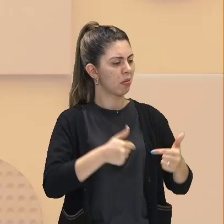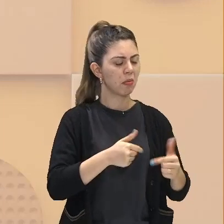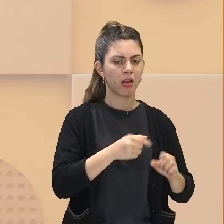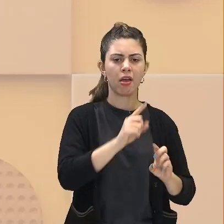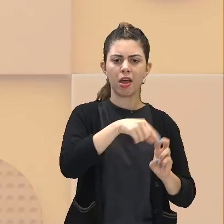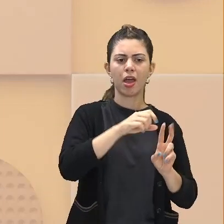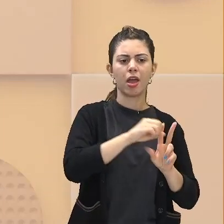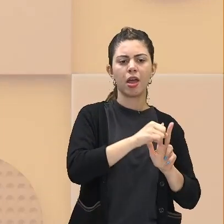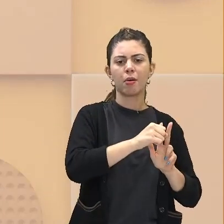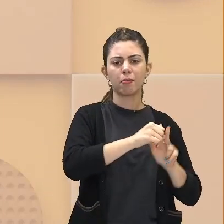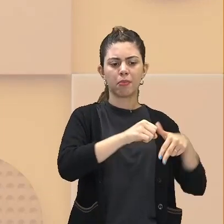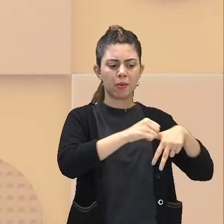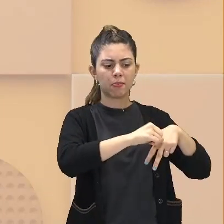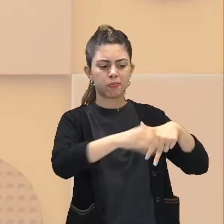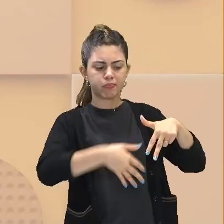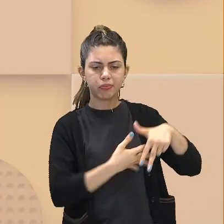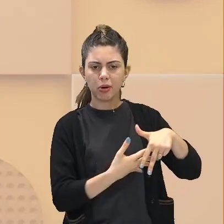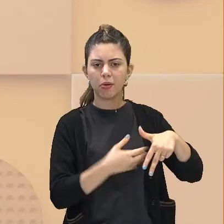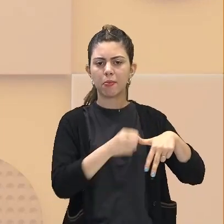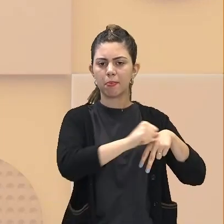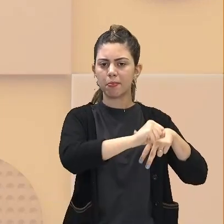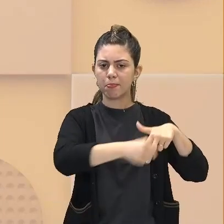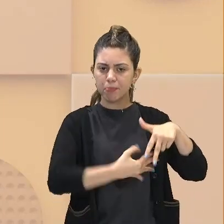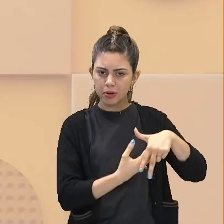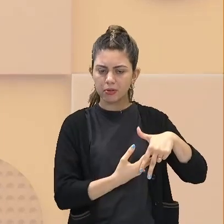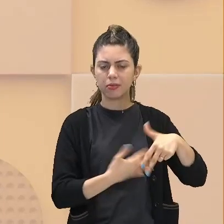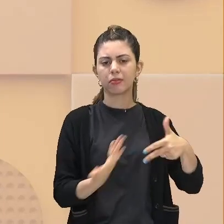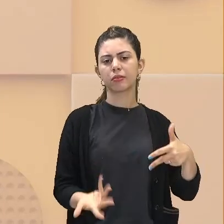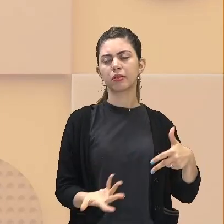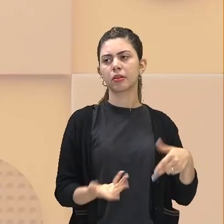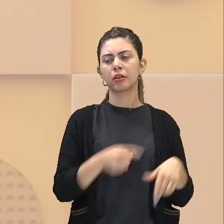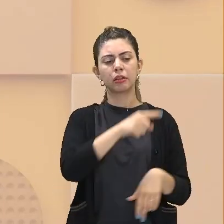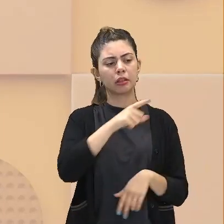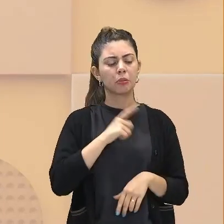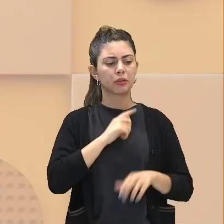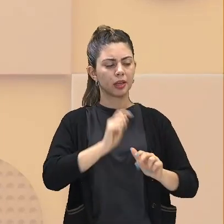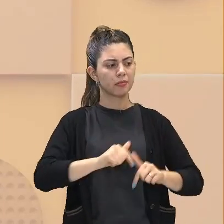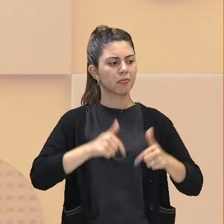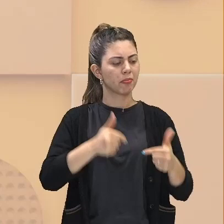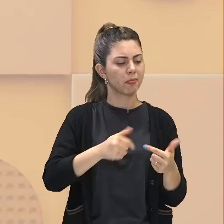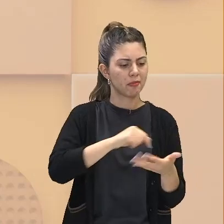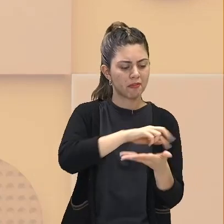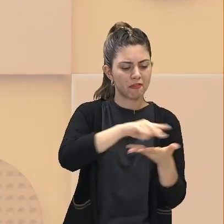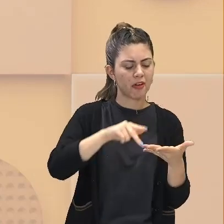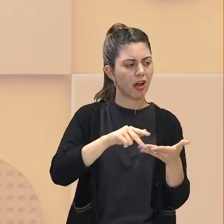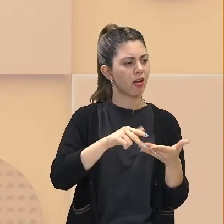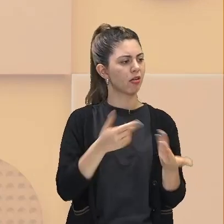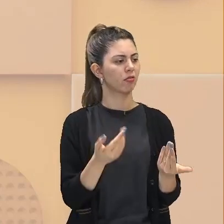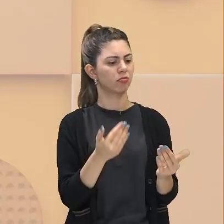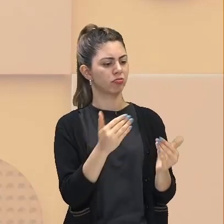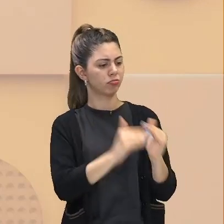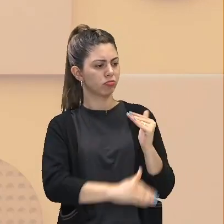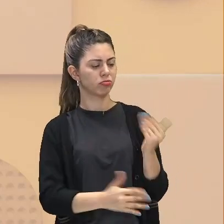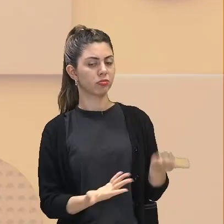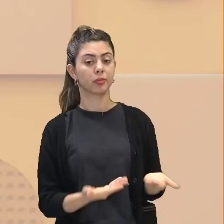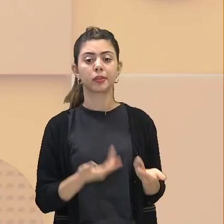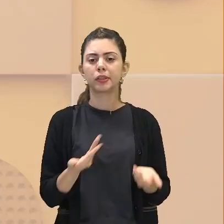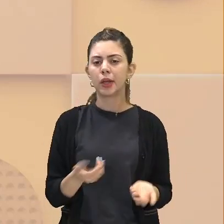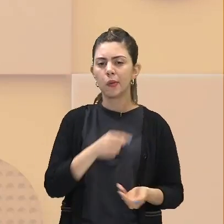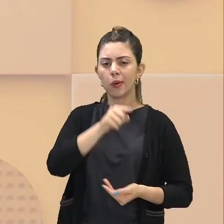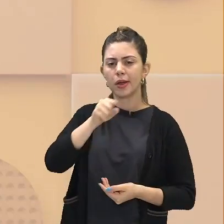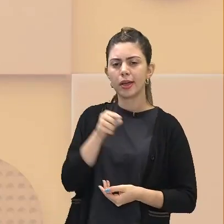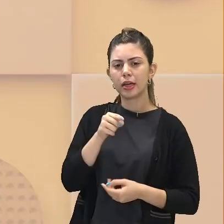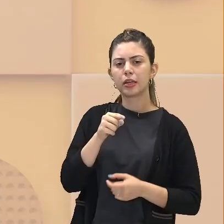própria Igreja vão criticar algumas práticas que eles vão considerar incongruentes com o que